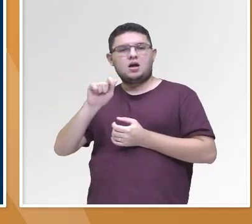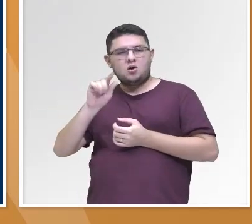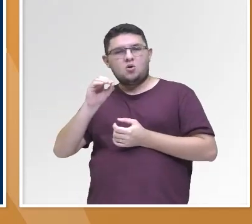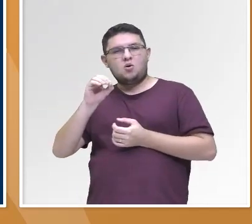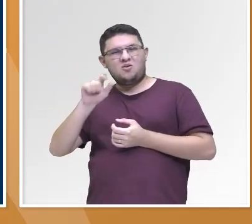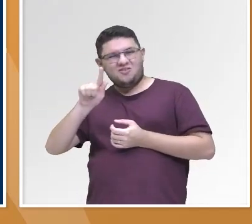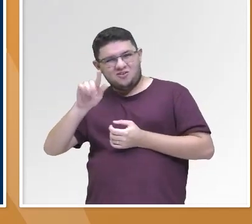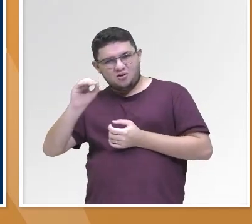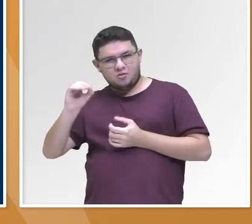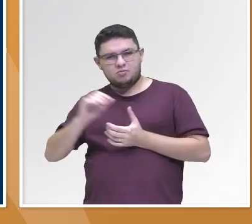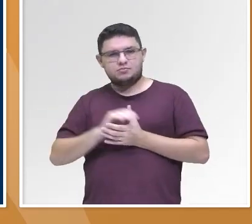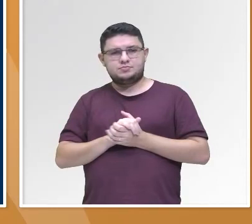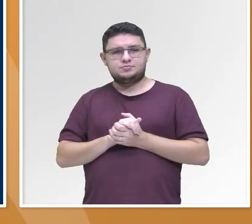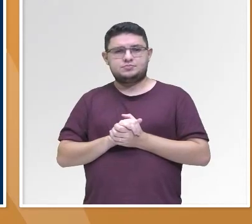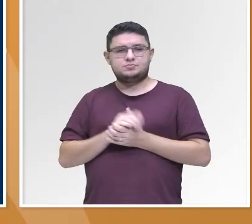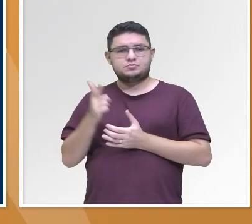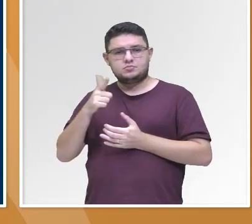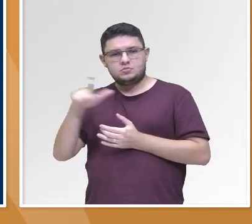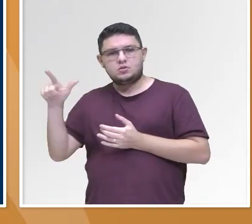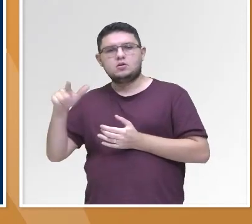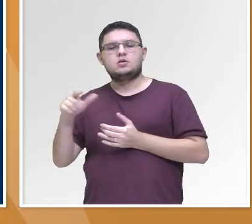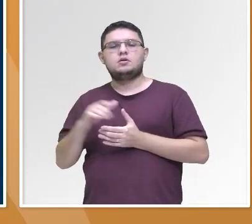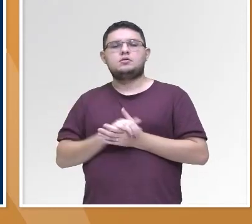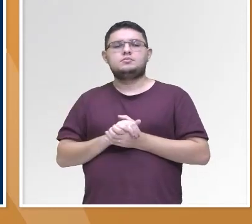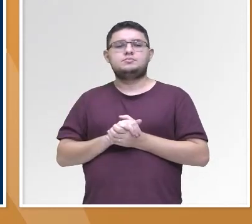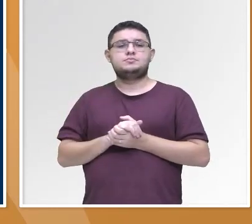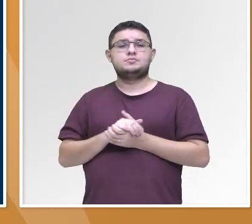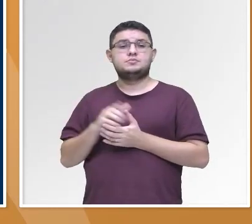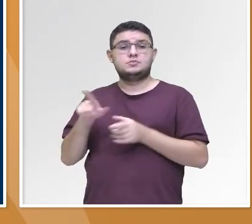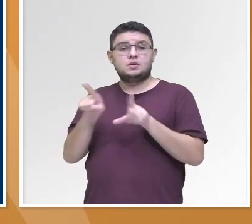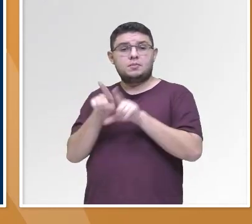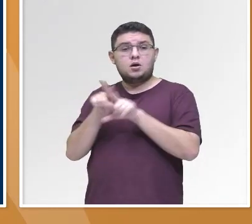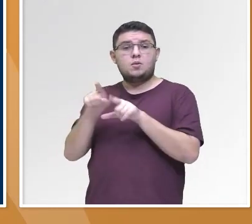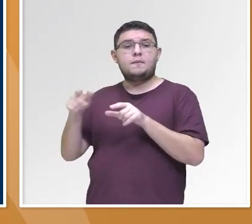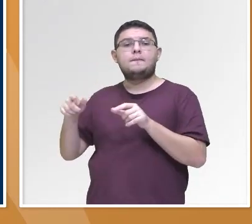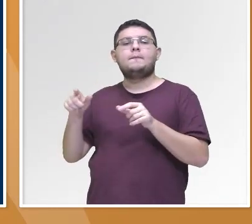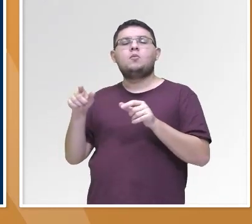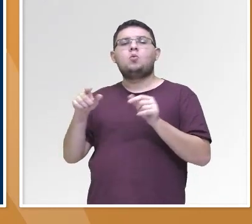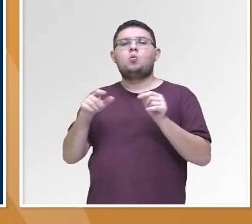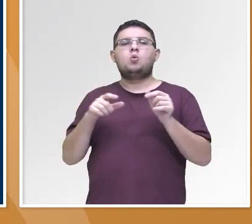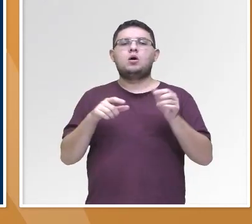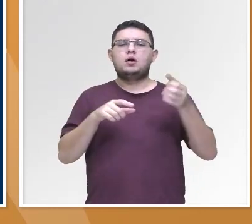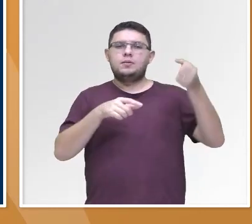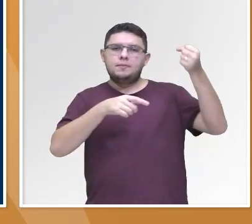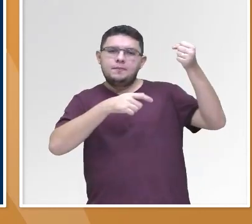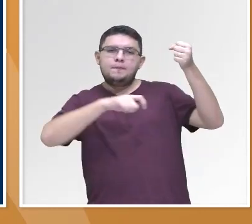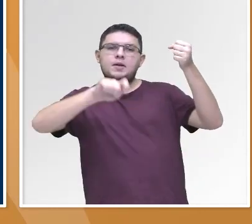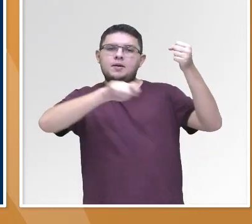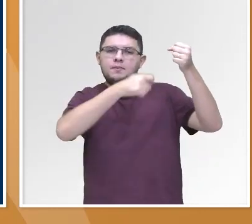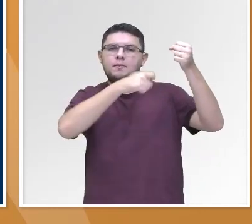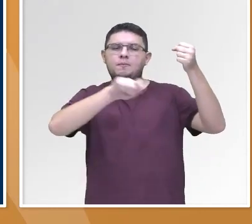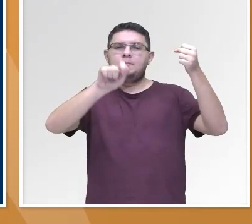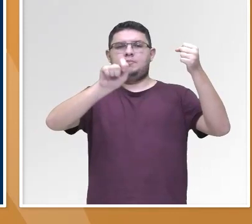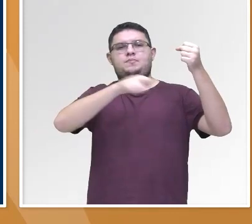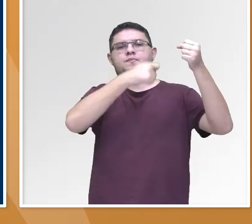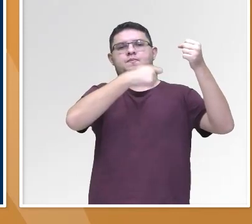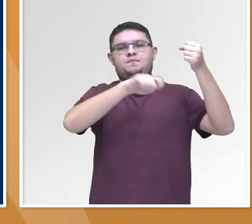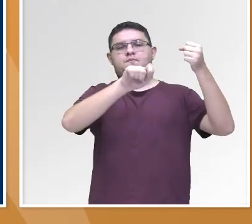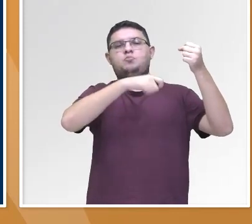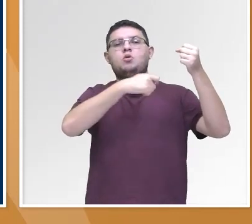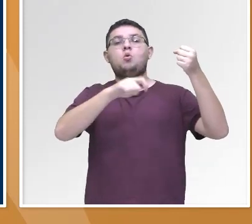o afoxé e o berimbau, onde o berimbau, por exemplo, é um instrumento que dá base